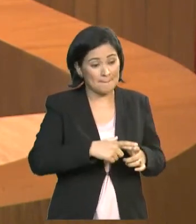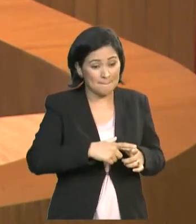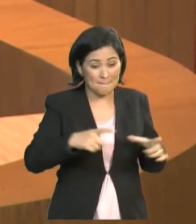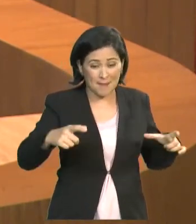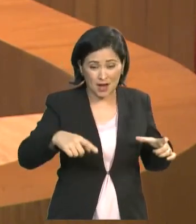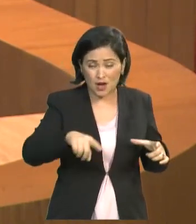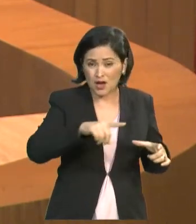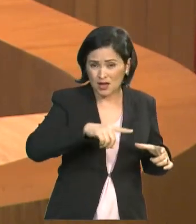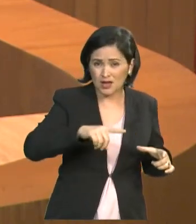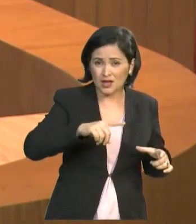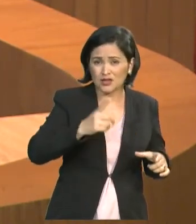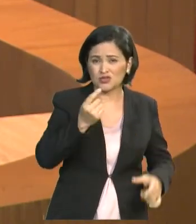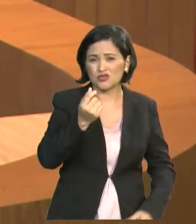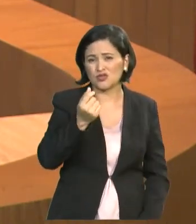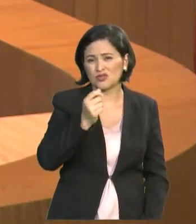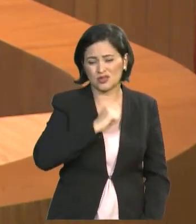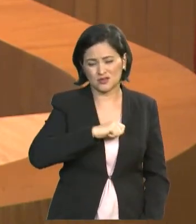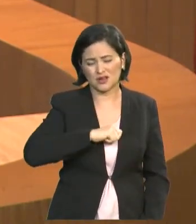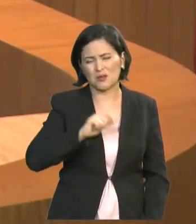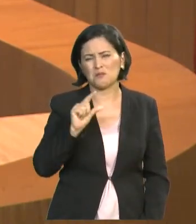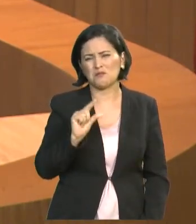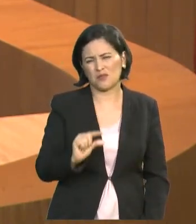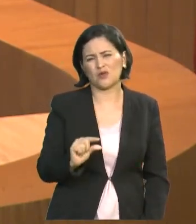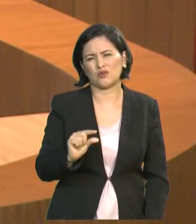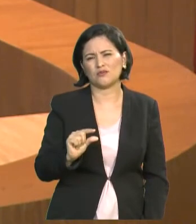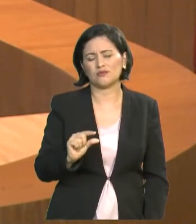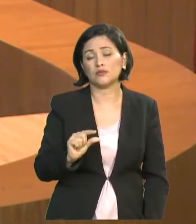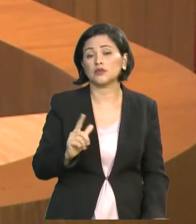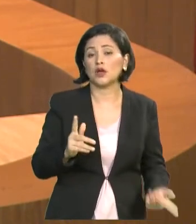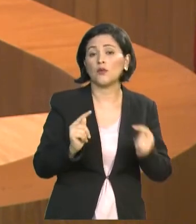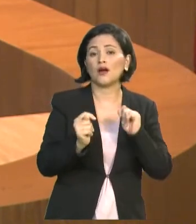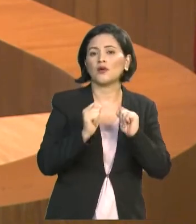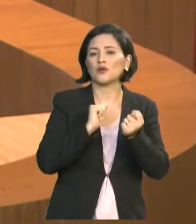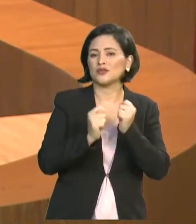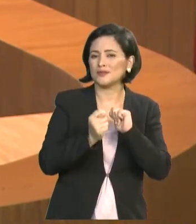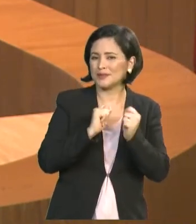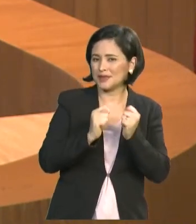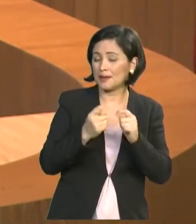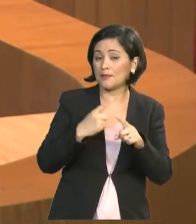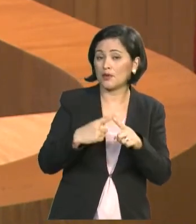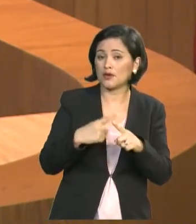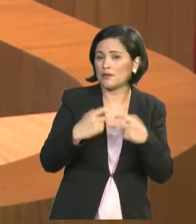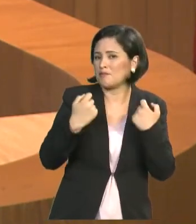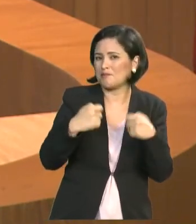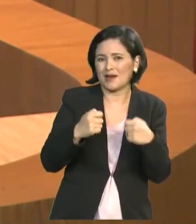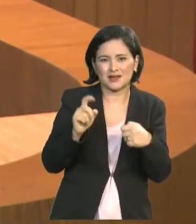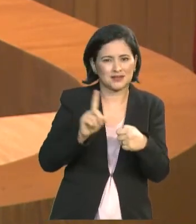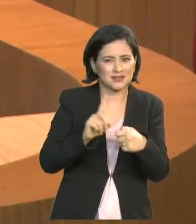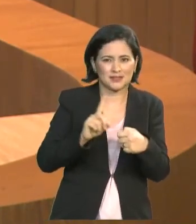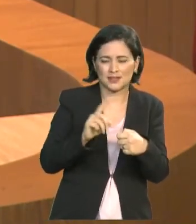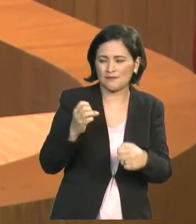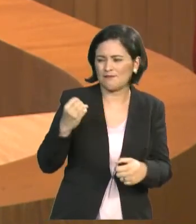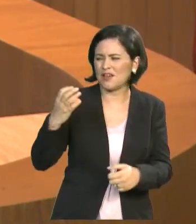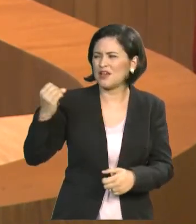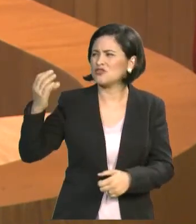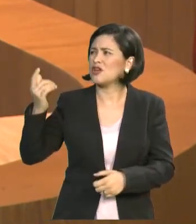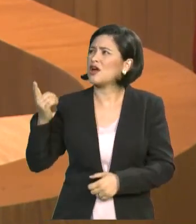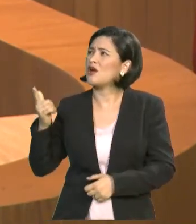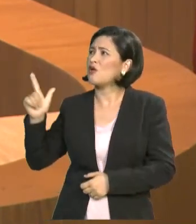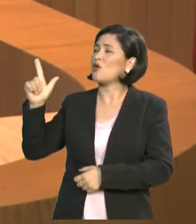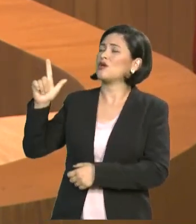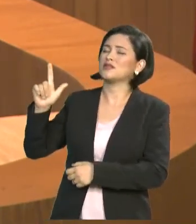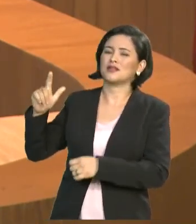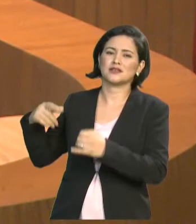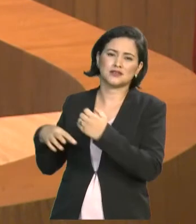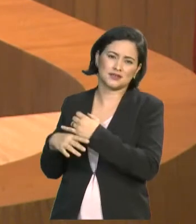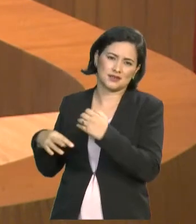haver necessidade de deslocamento para outras cidades. Creio que o posto terá um impacto positivo, pois